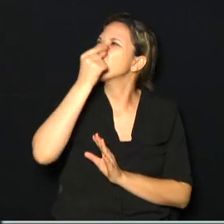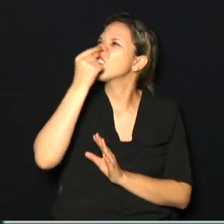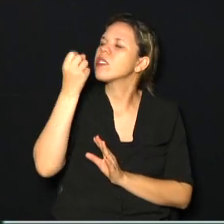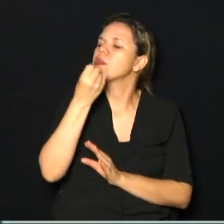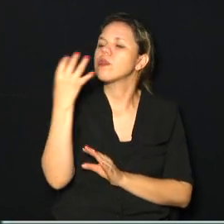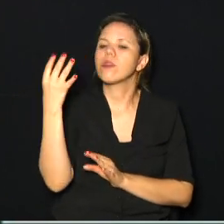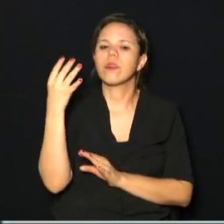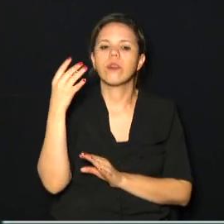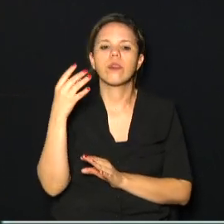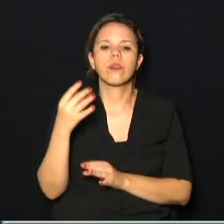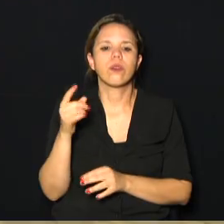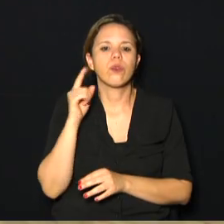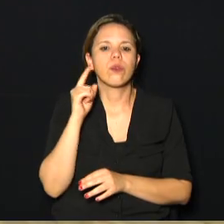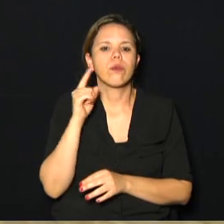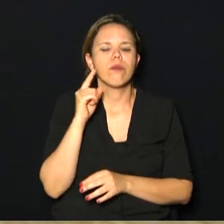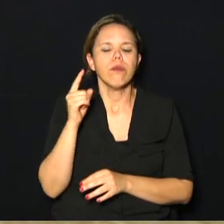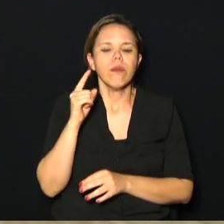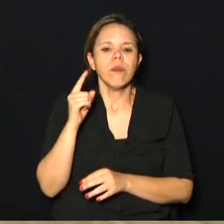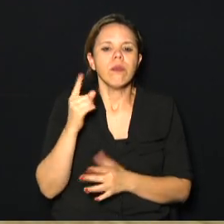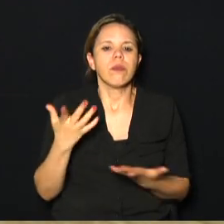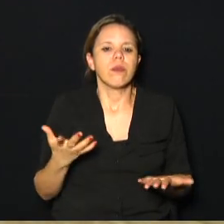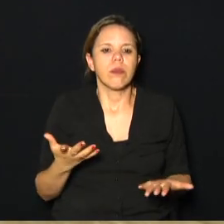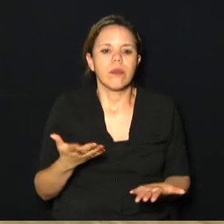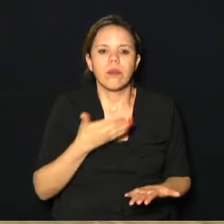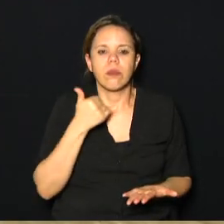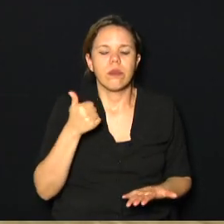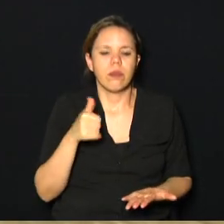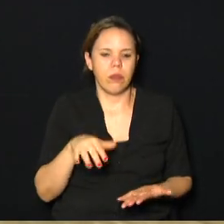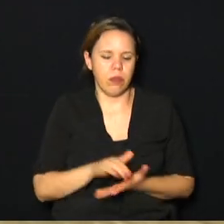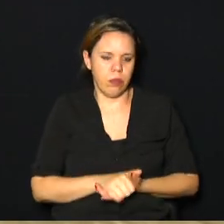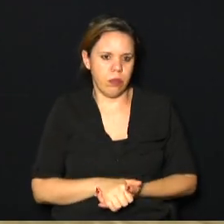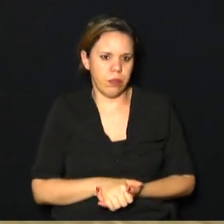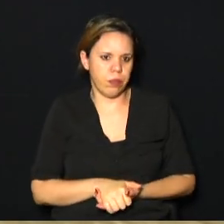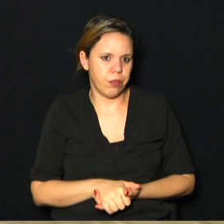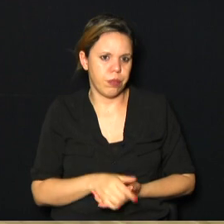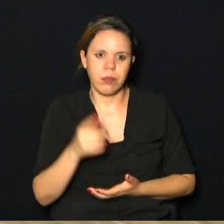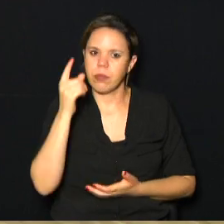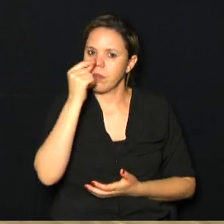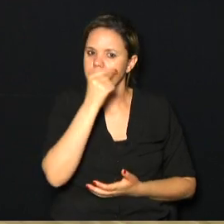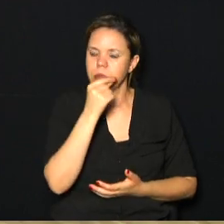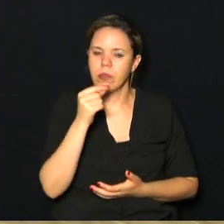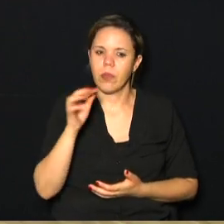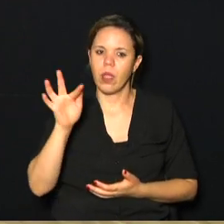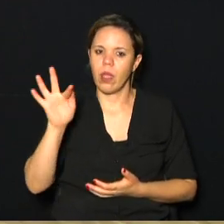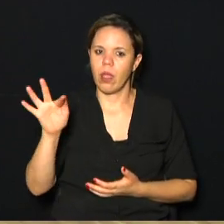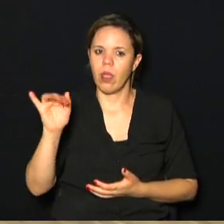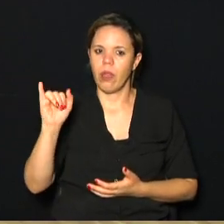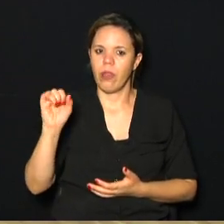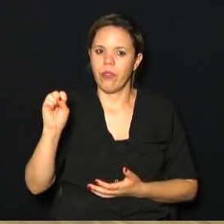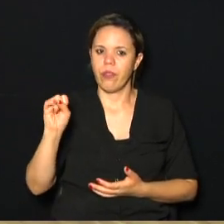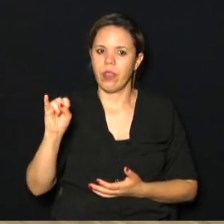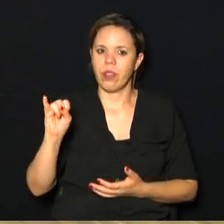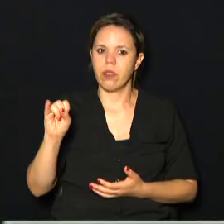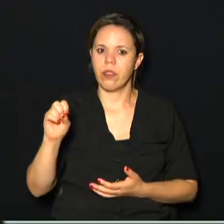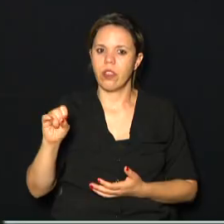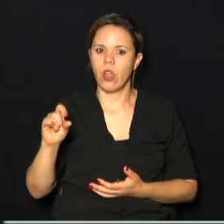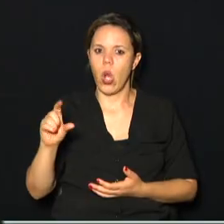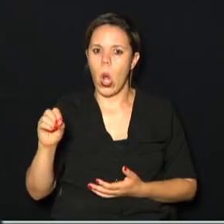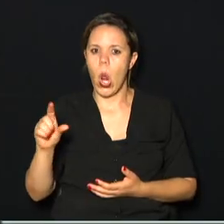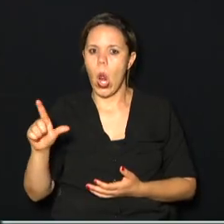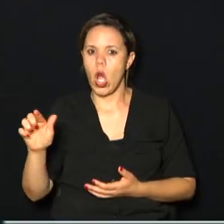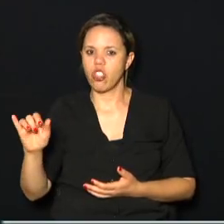Quantas vezes, doutor, é bom? É até para hidratar, né? Sorinho fisiológico é uma coisa que não faz mal, né?